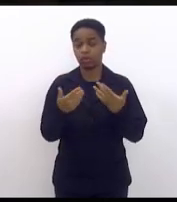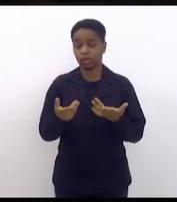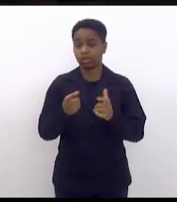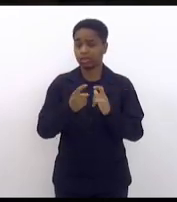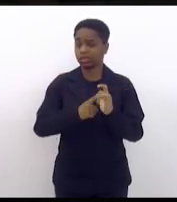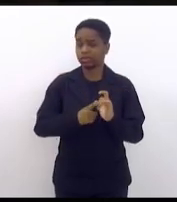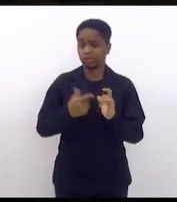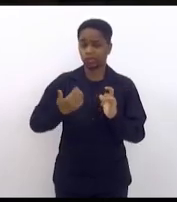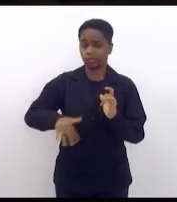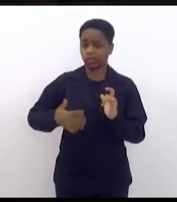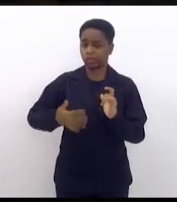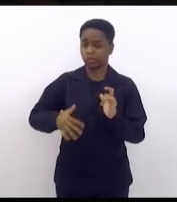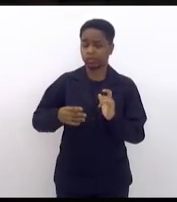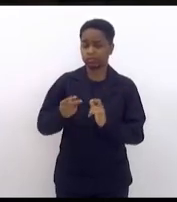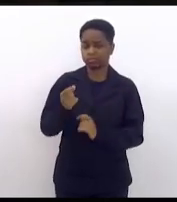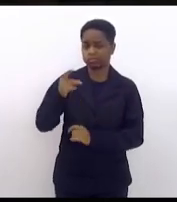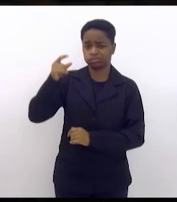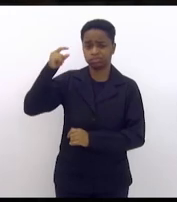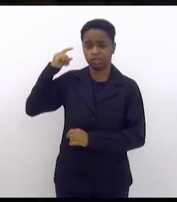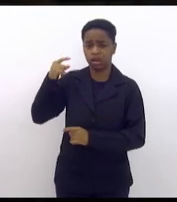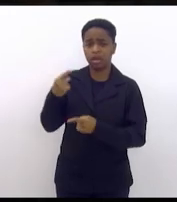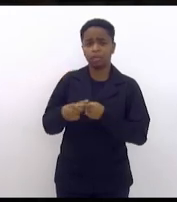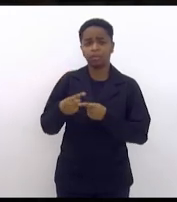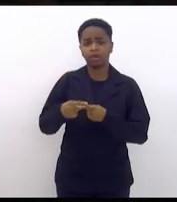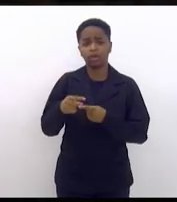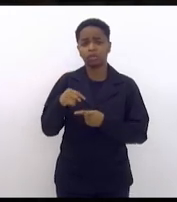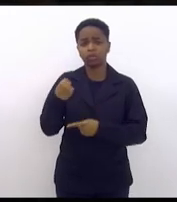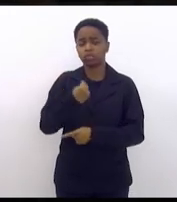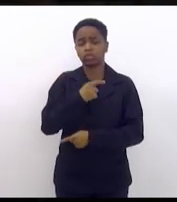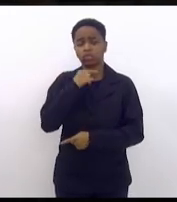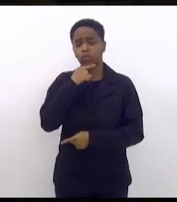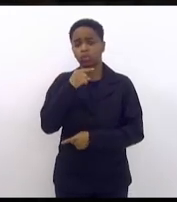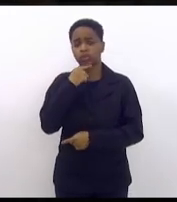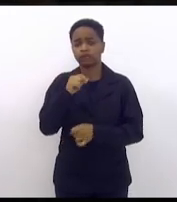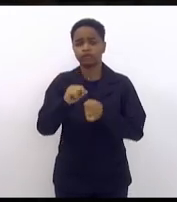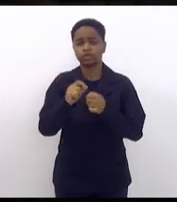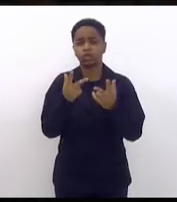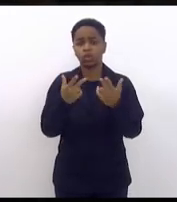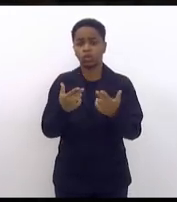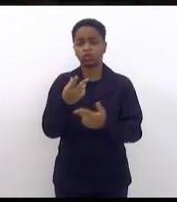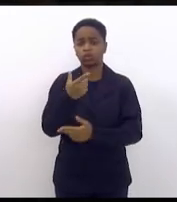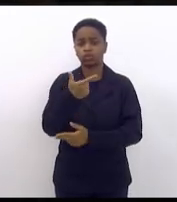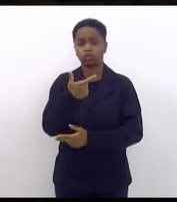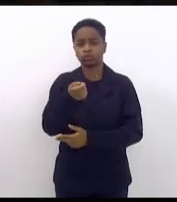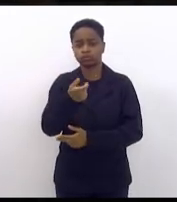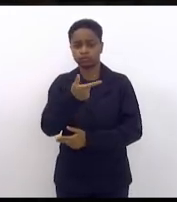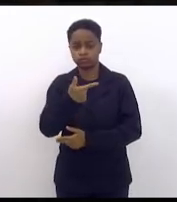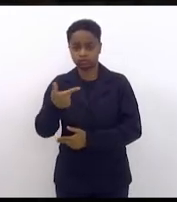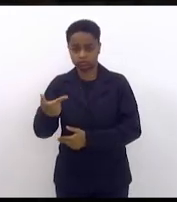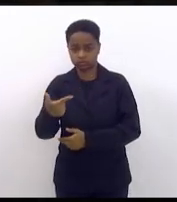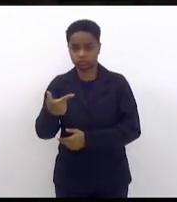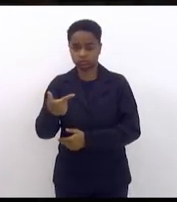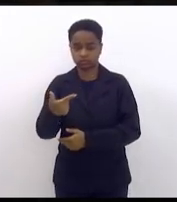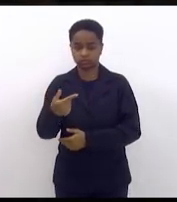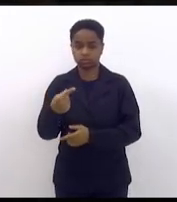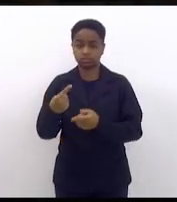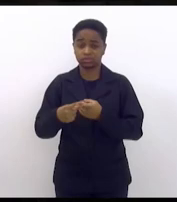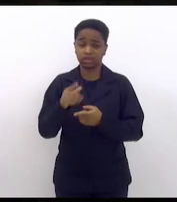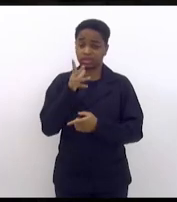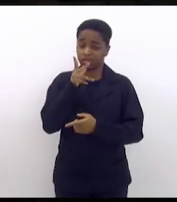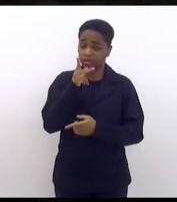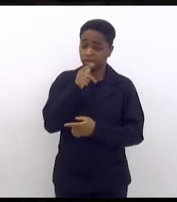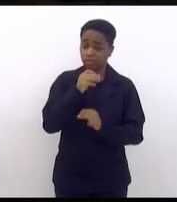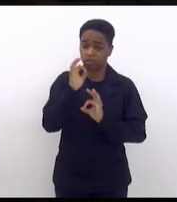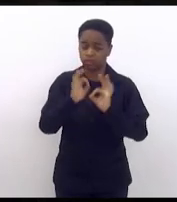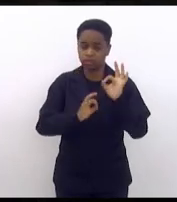arco da velha. Por que ele não pode reproduzir aquilo que a gente fez em 2022 e custou tanto a regulamentar, que teve